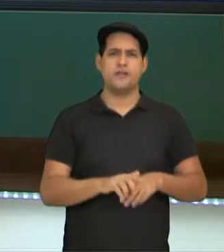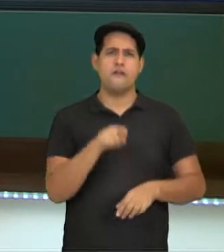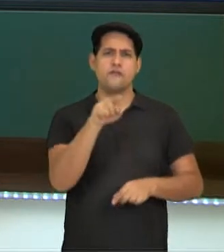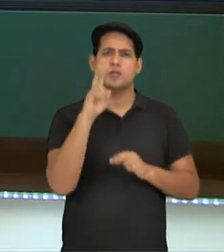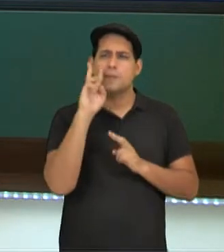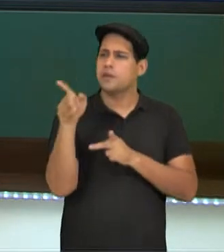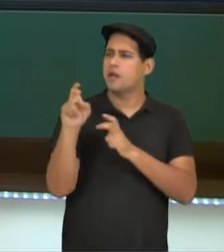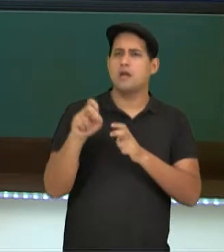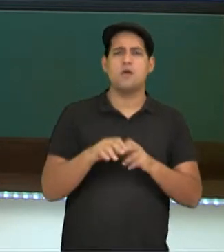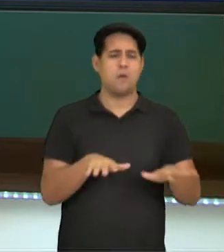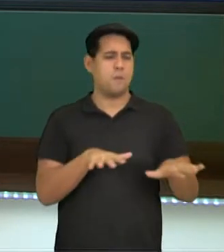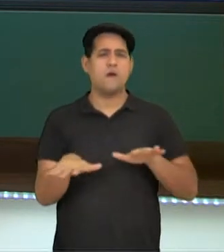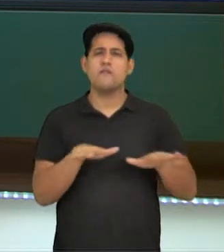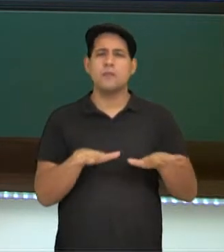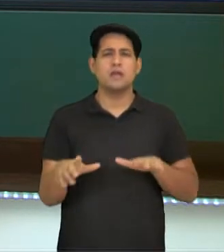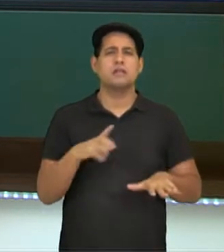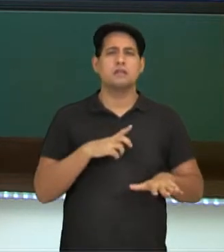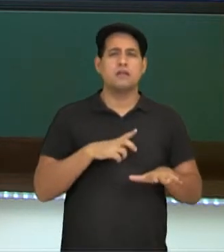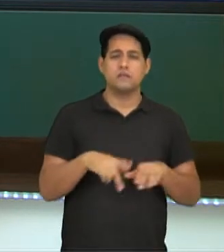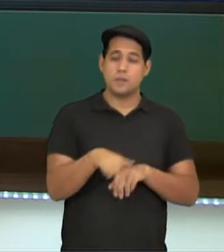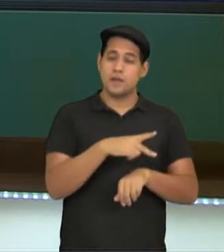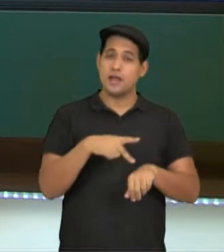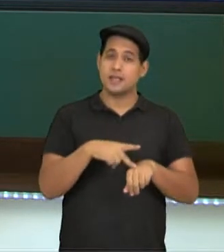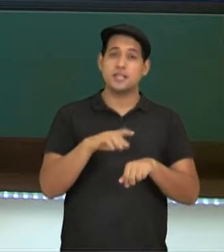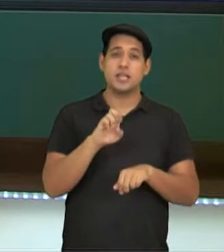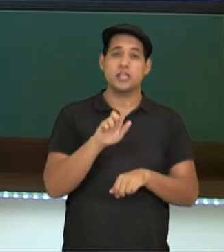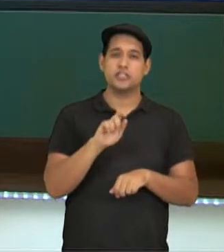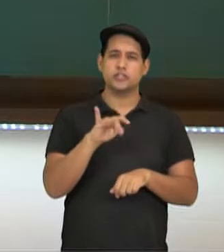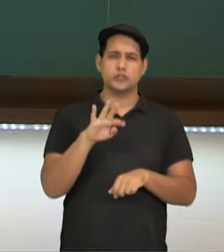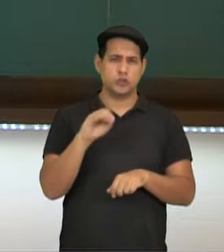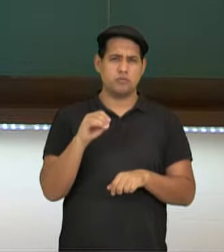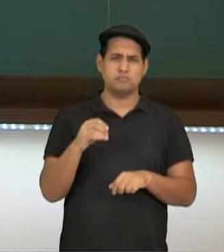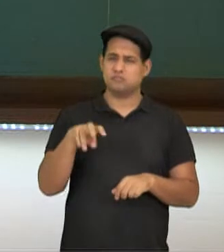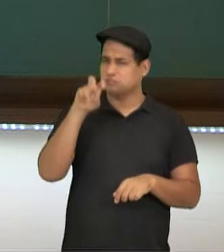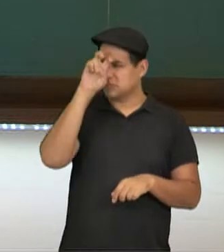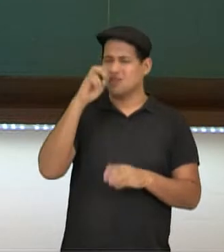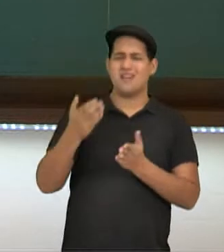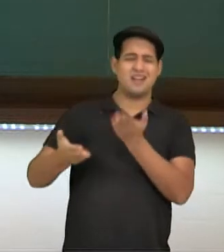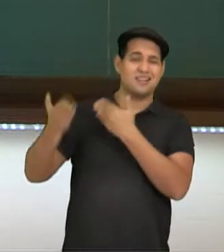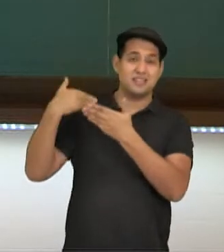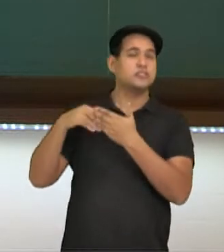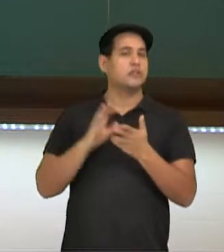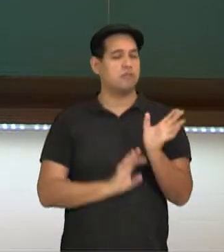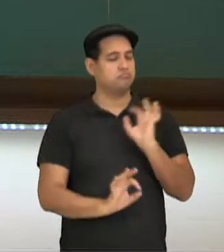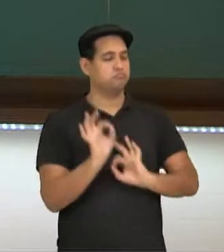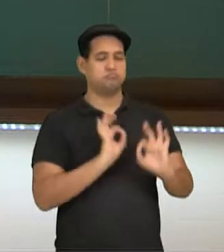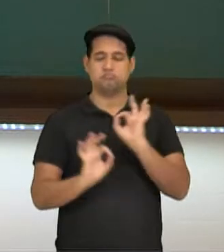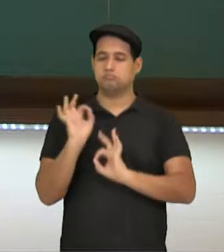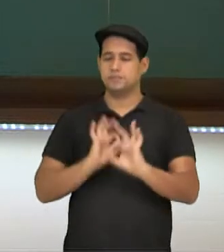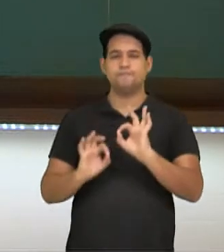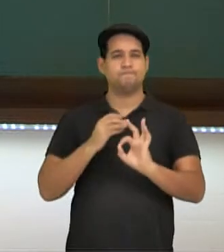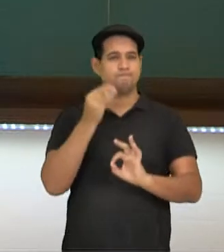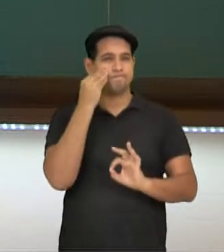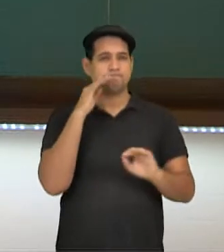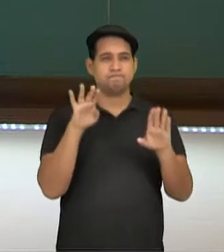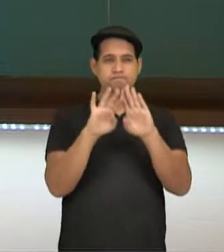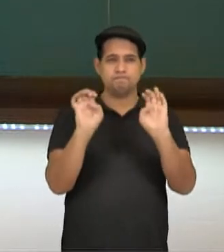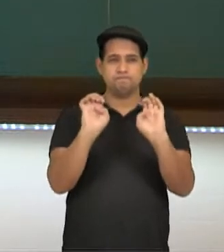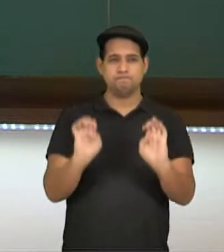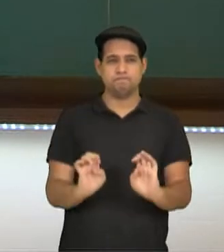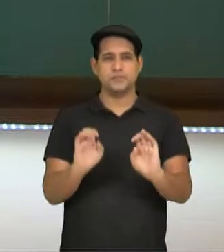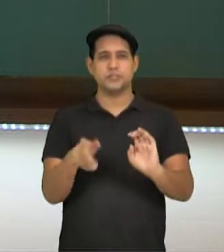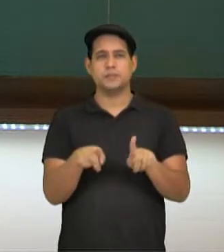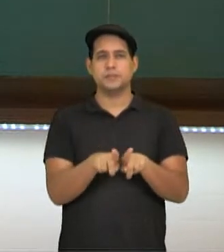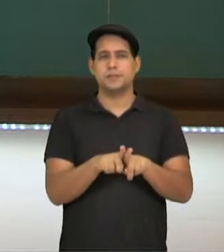os movimentos dos países do eixo são anteriores à guerra? Ou seja, eles já estavam se preparando, já estavam procurando a estrutura